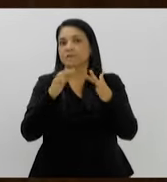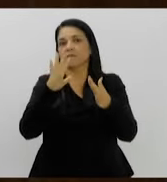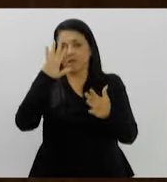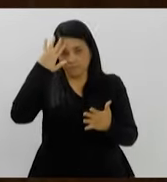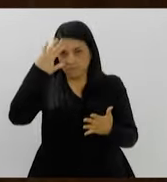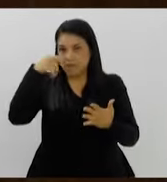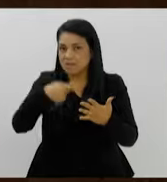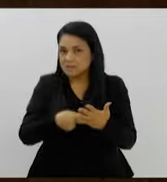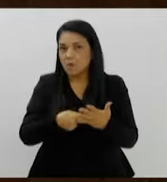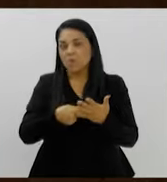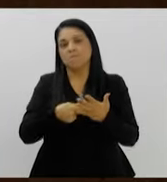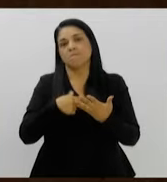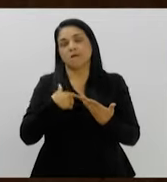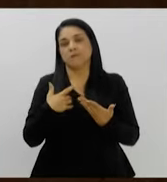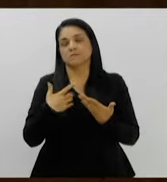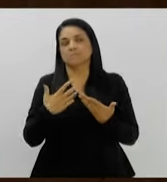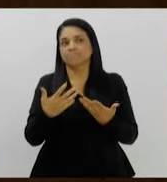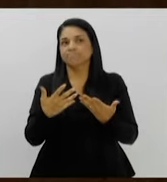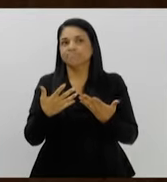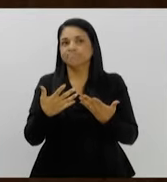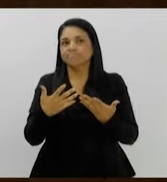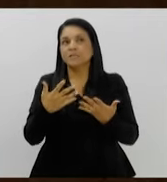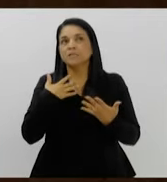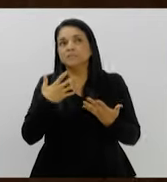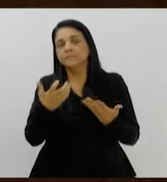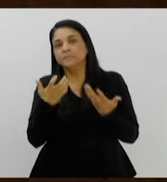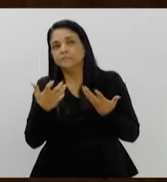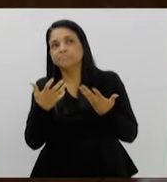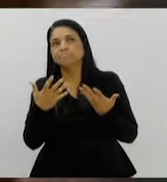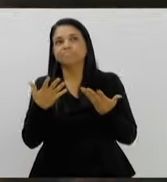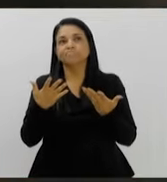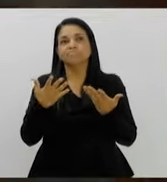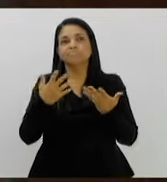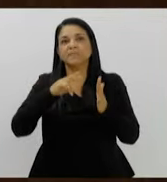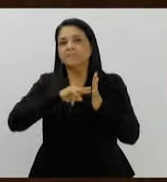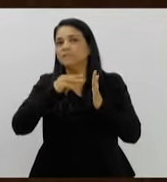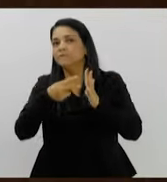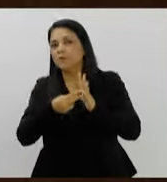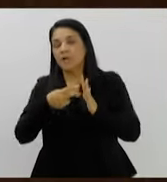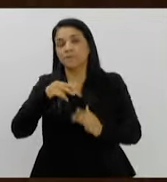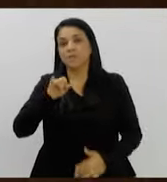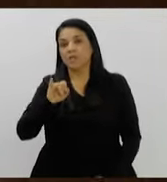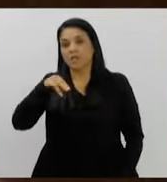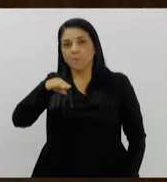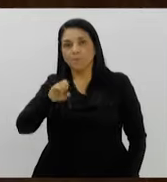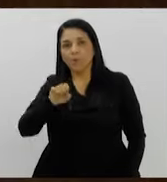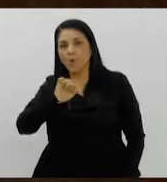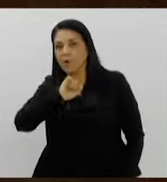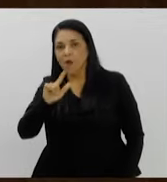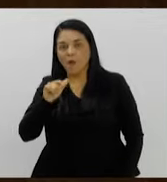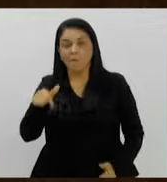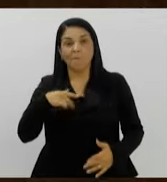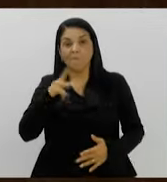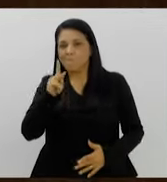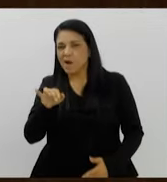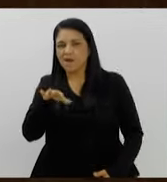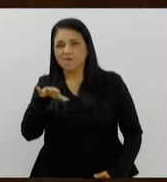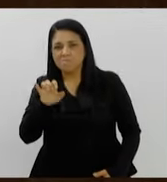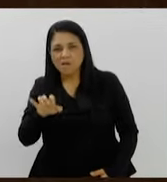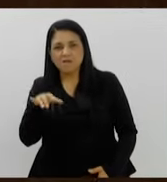consideramos imoral Presidente é Preciso olhar para aqueles que mais precisam estas mães e pais estão